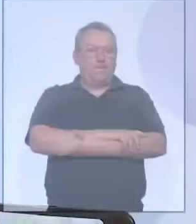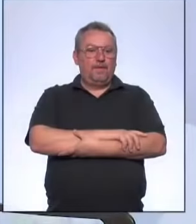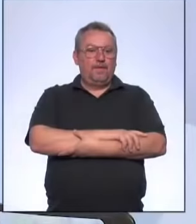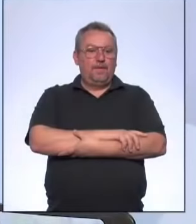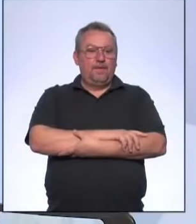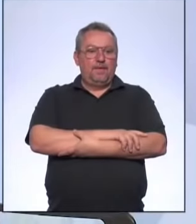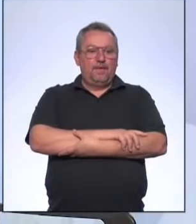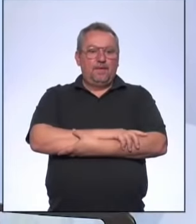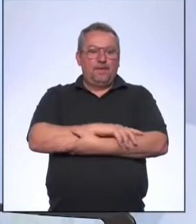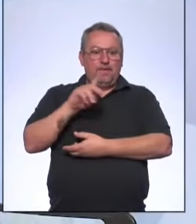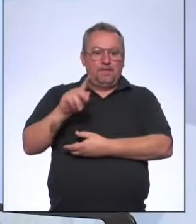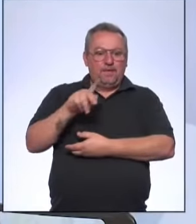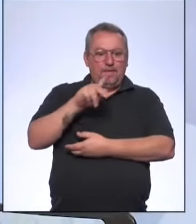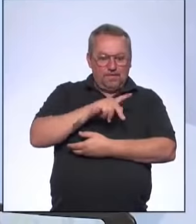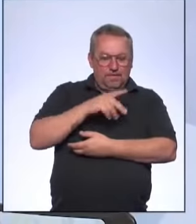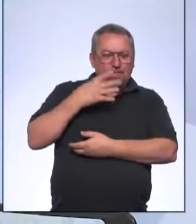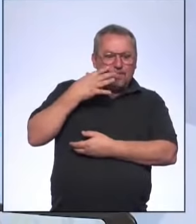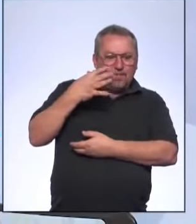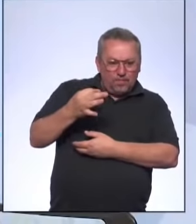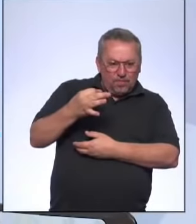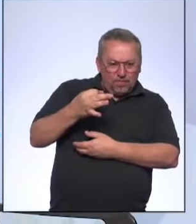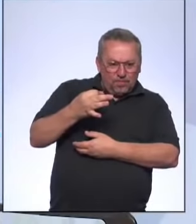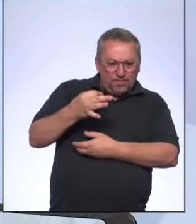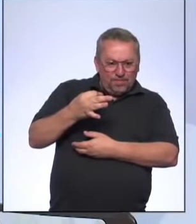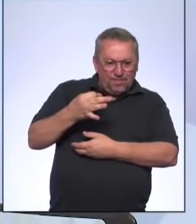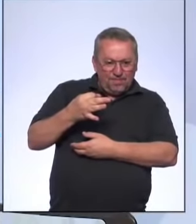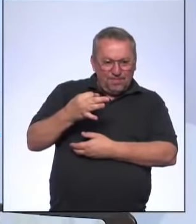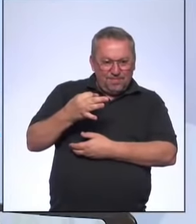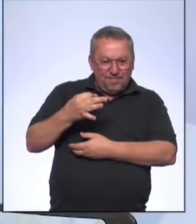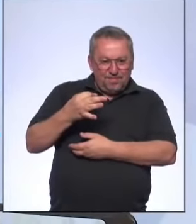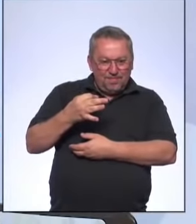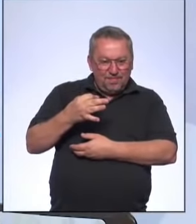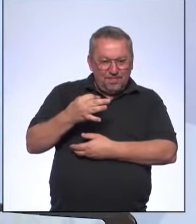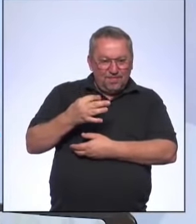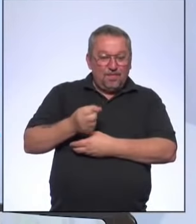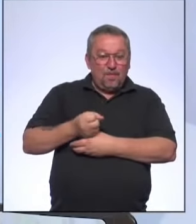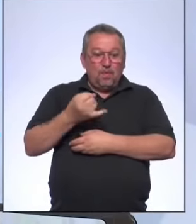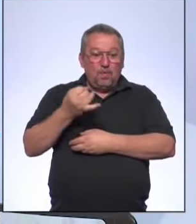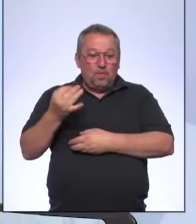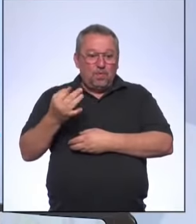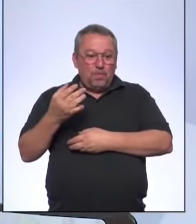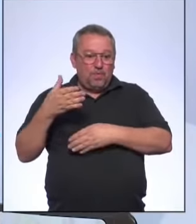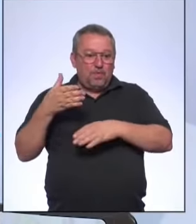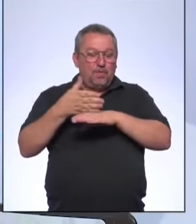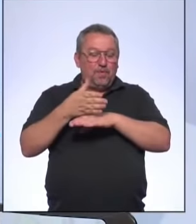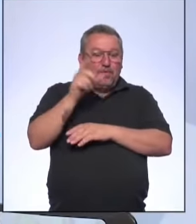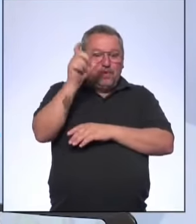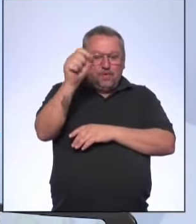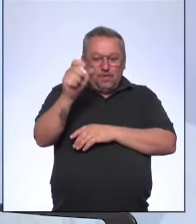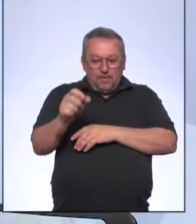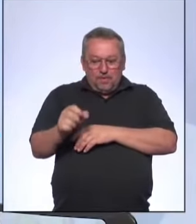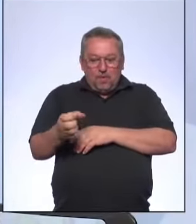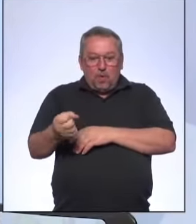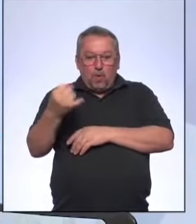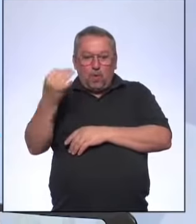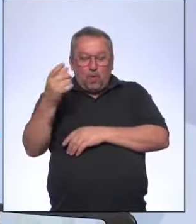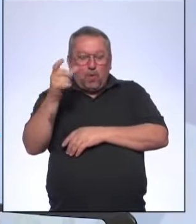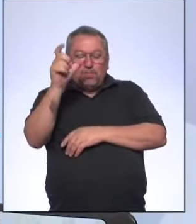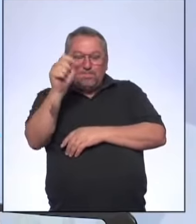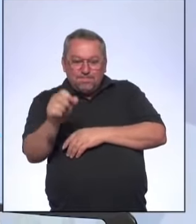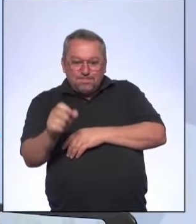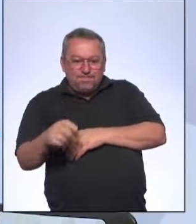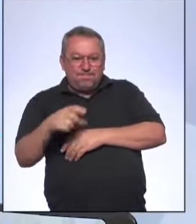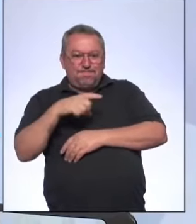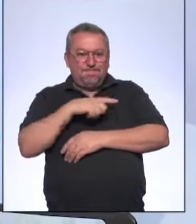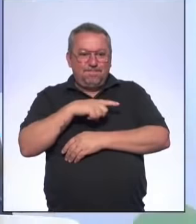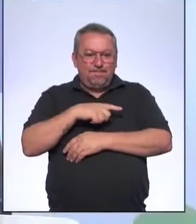o que todo mundo de observe teacher você observou a um mini classes of vertebrates arder quantas classes de vertebrados